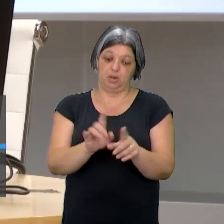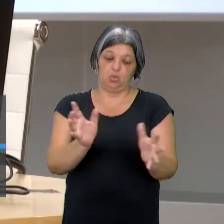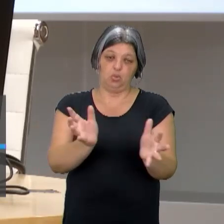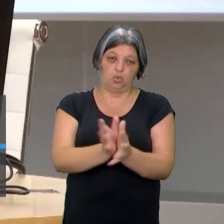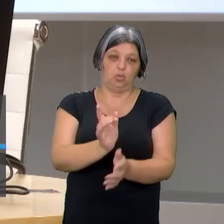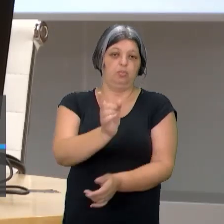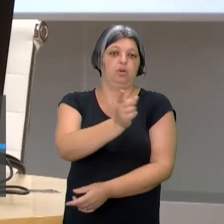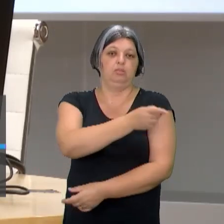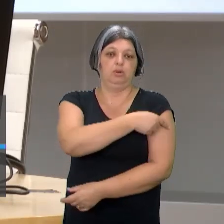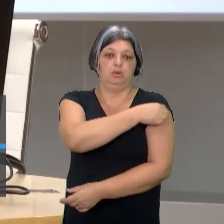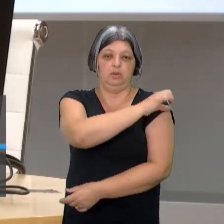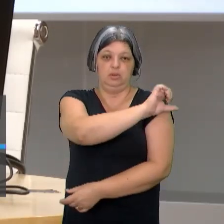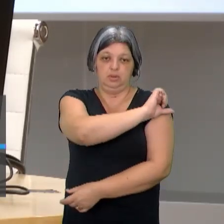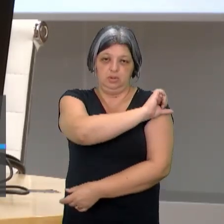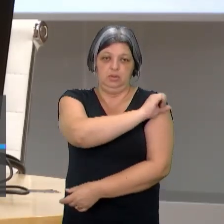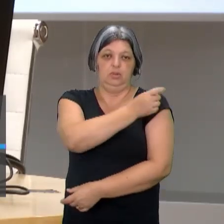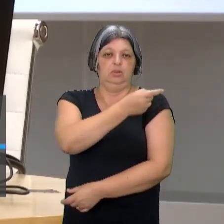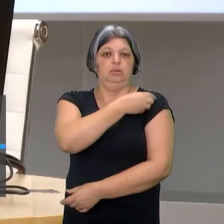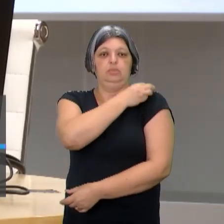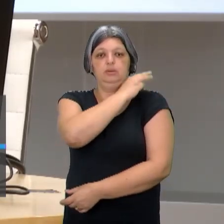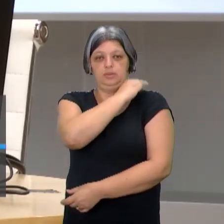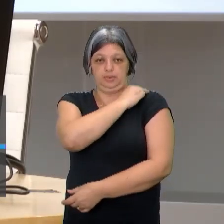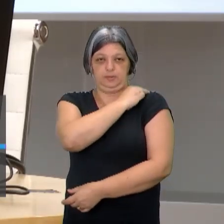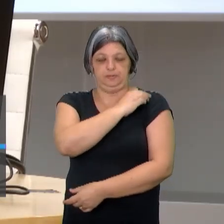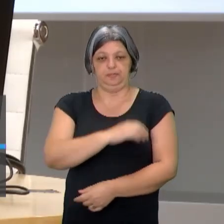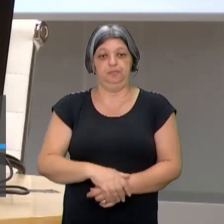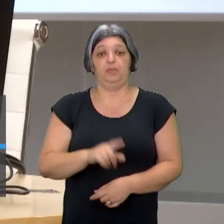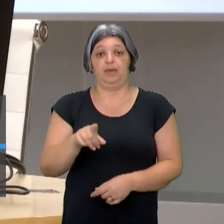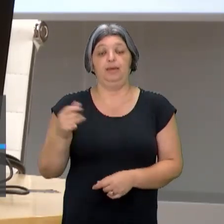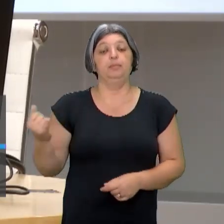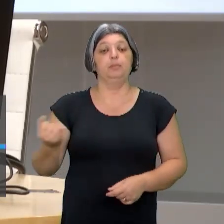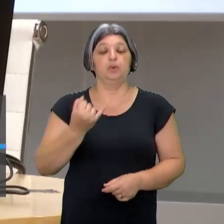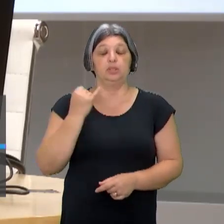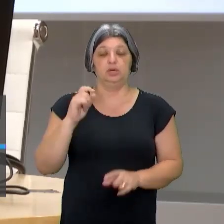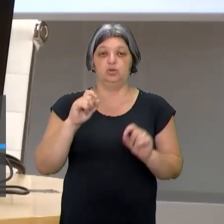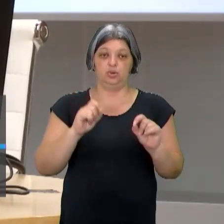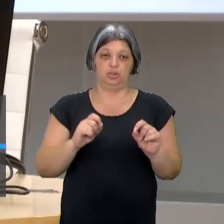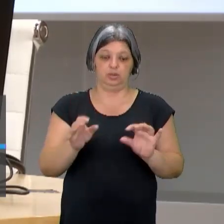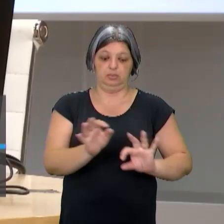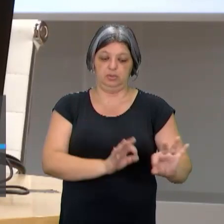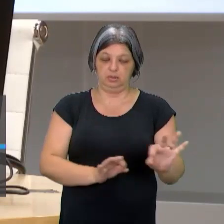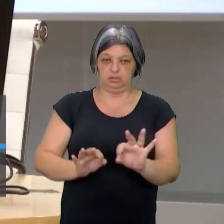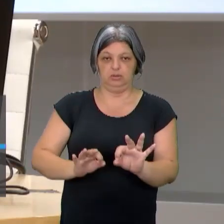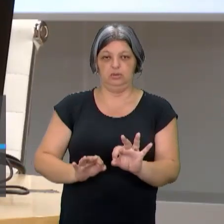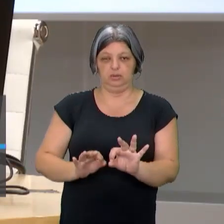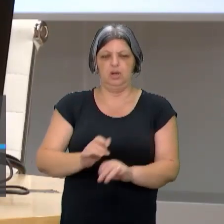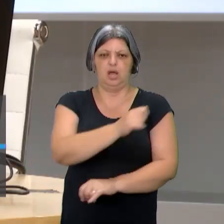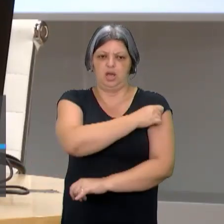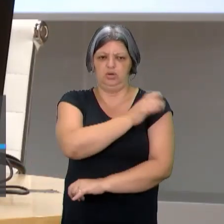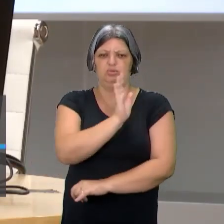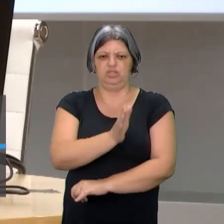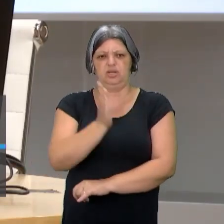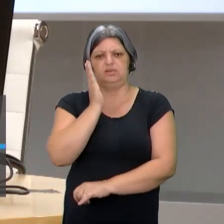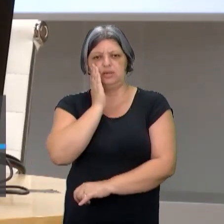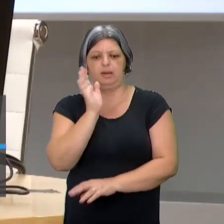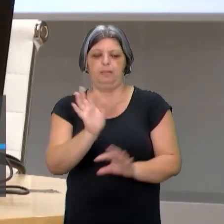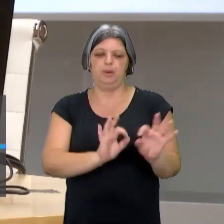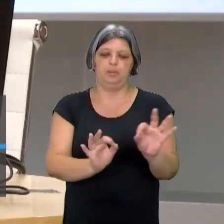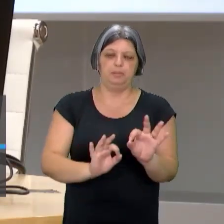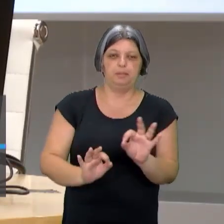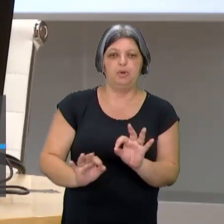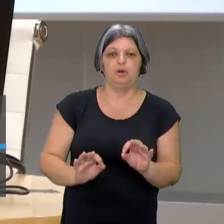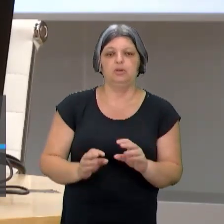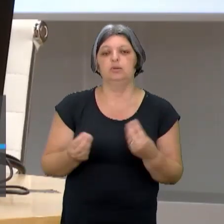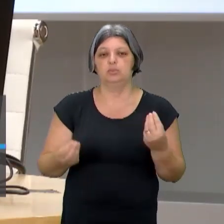agenda, ela é muito importante, principalmente para a organização. Os alunos já têm uma noção maior da organização, né, mas